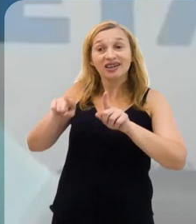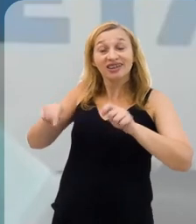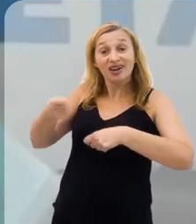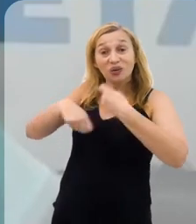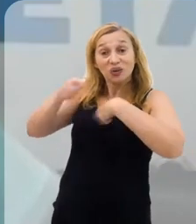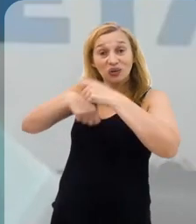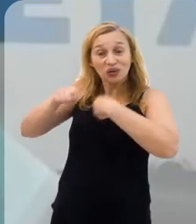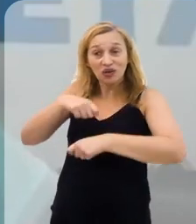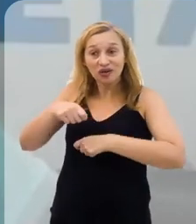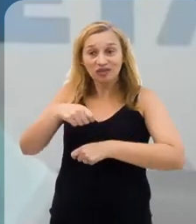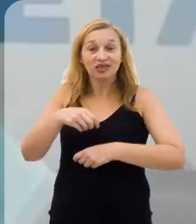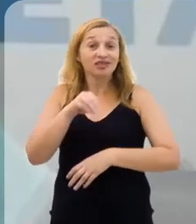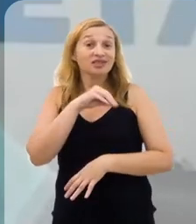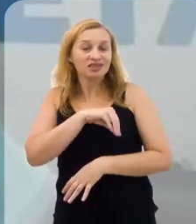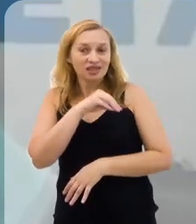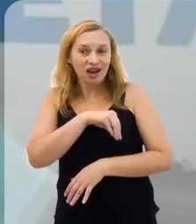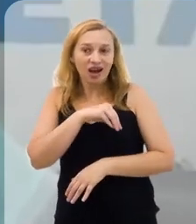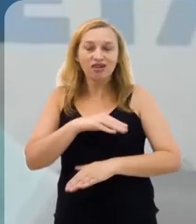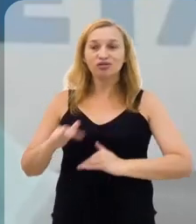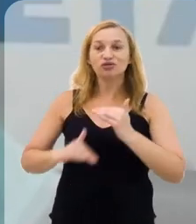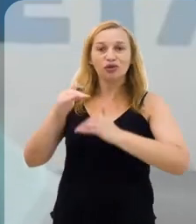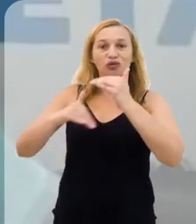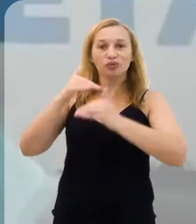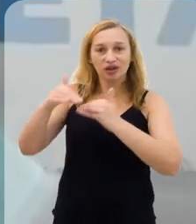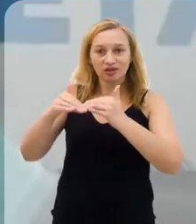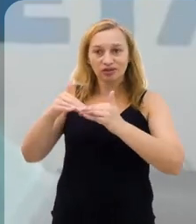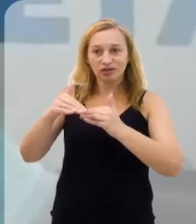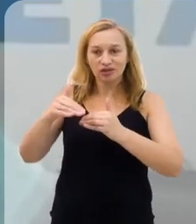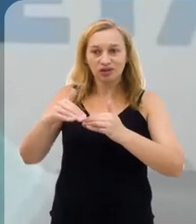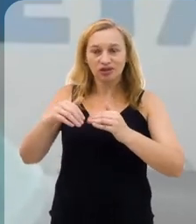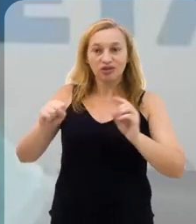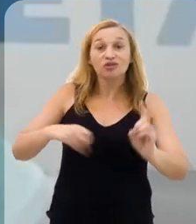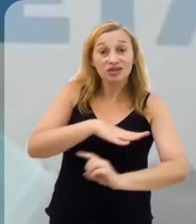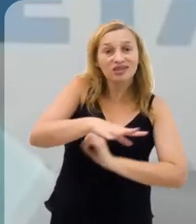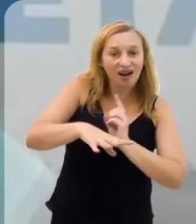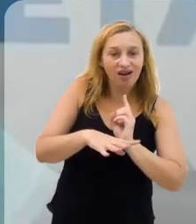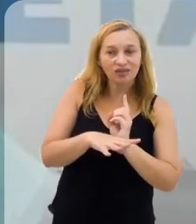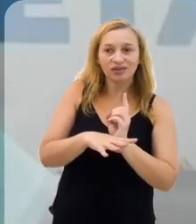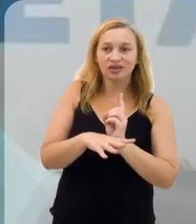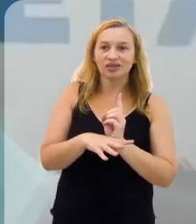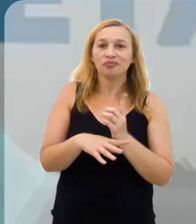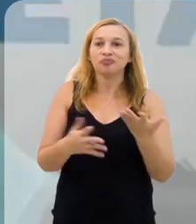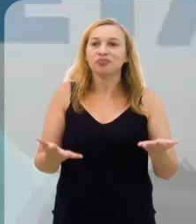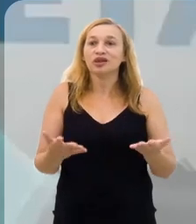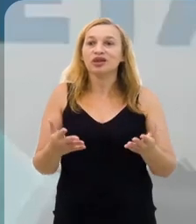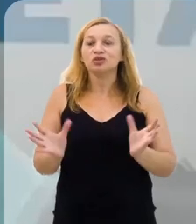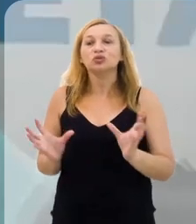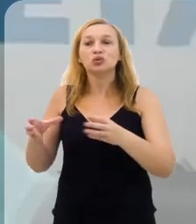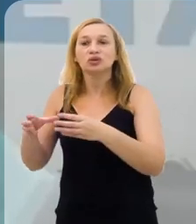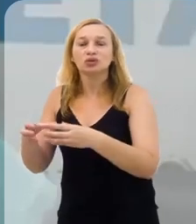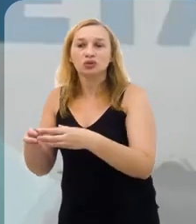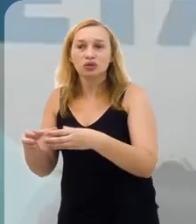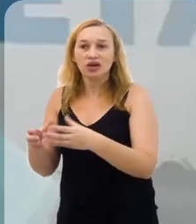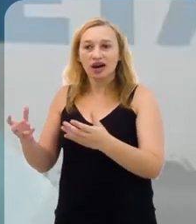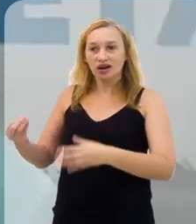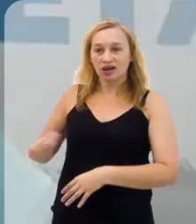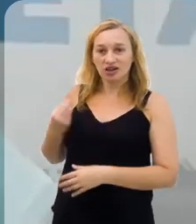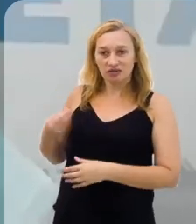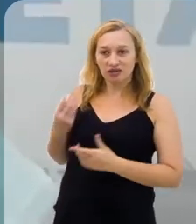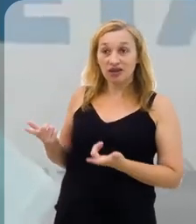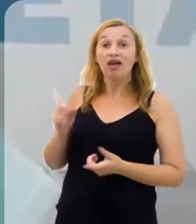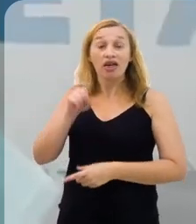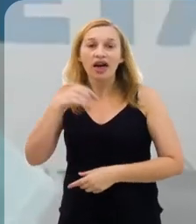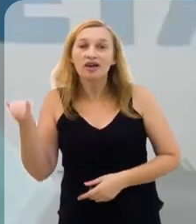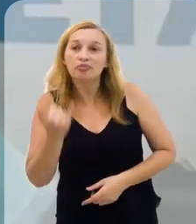a uma atividade econômica que gere renda e desenvolvimento social para a dinâmica econômica